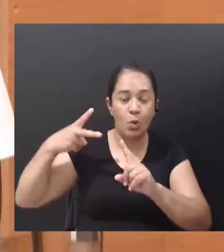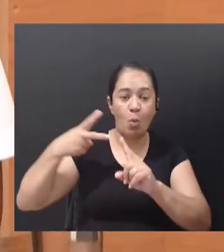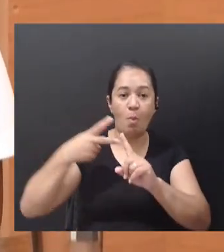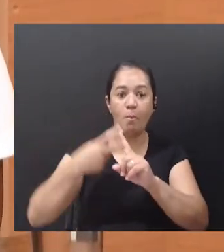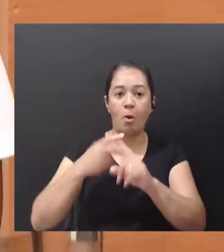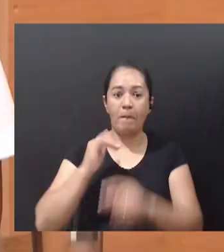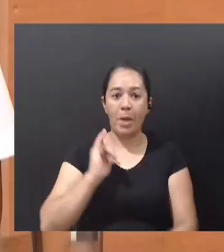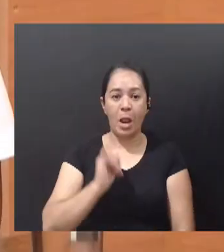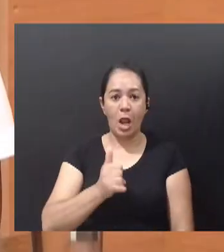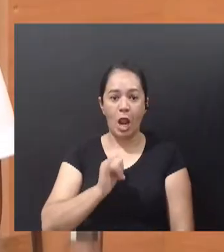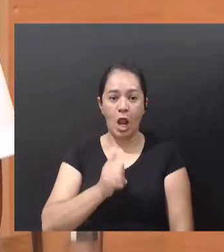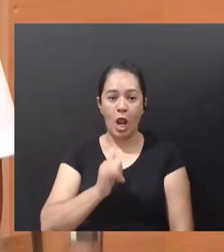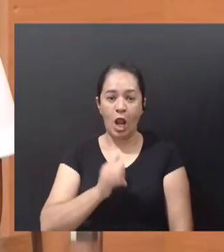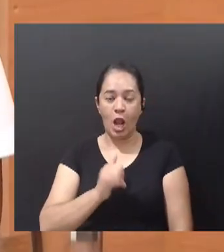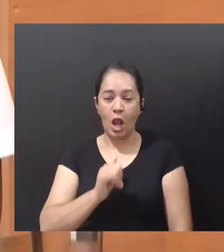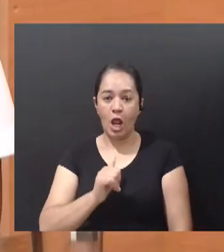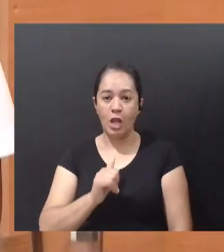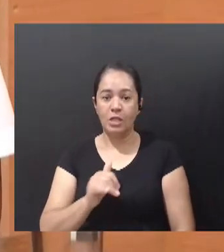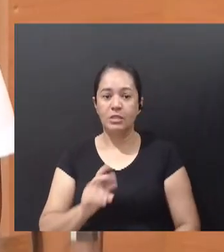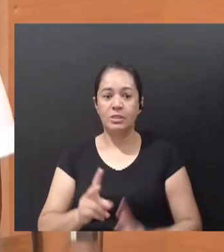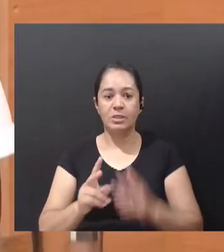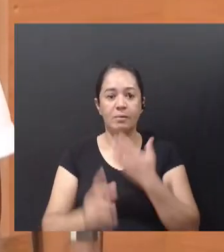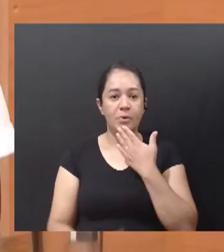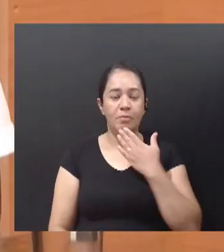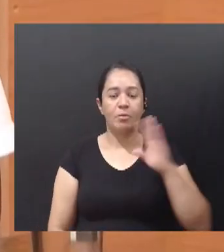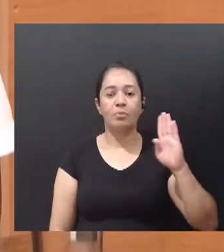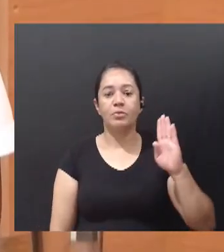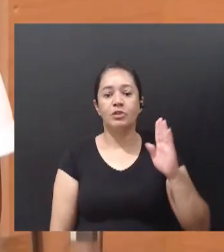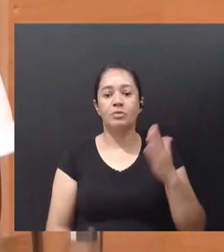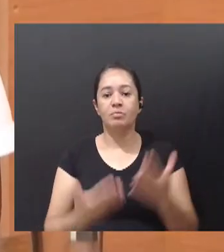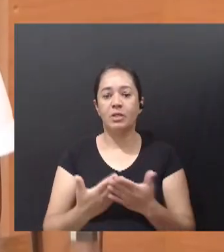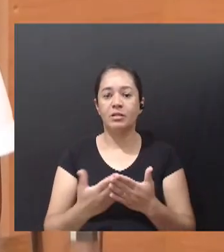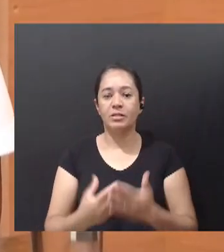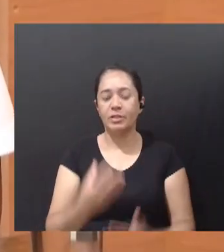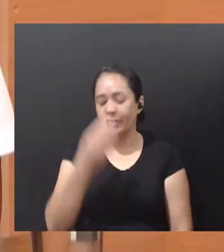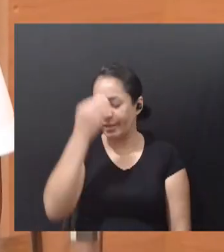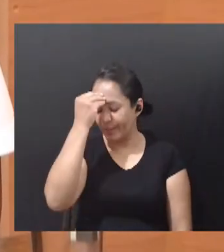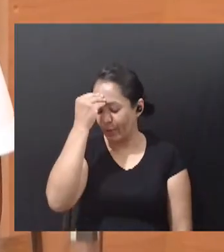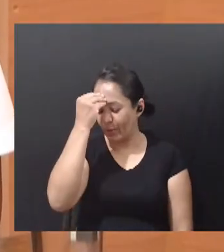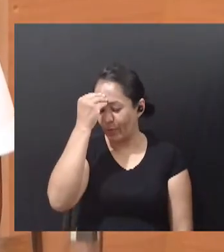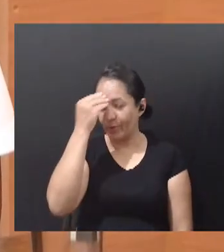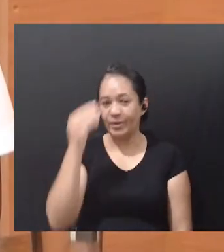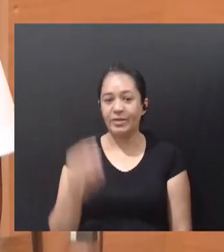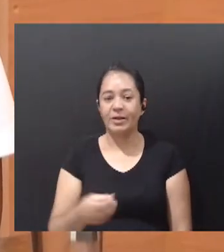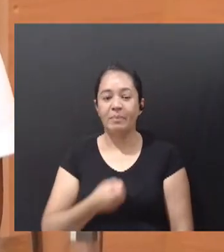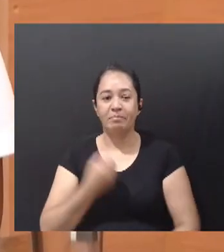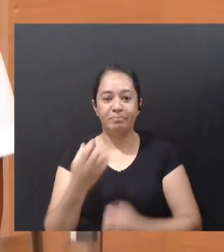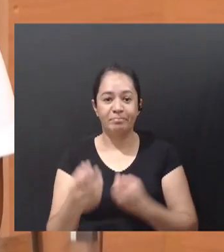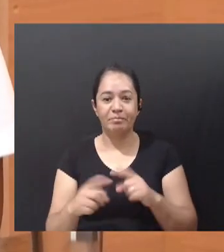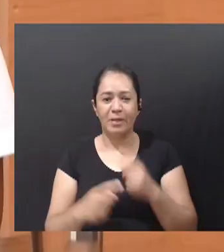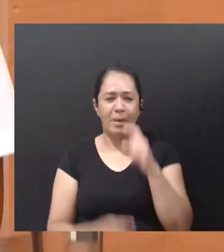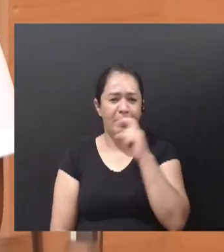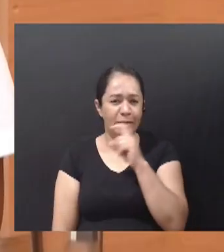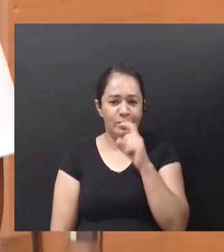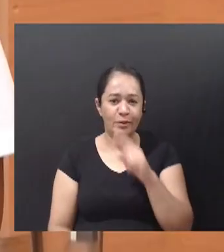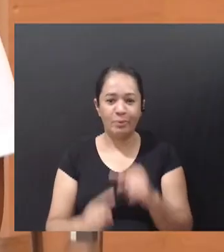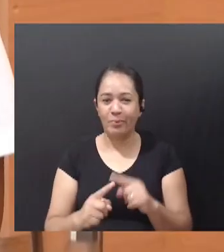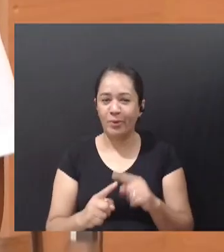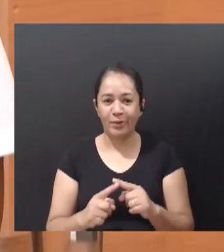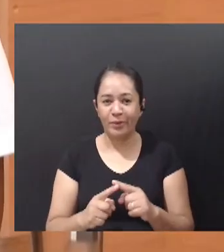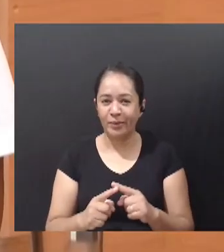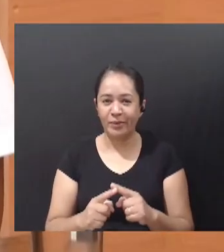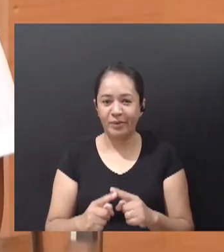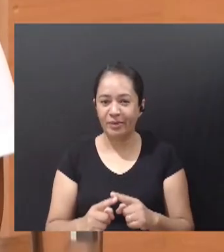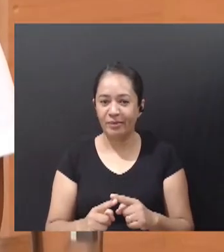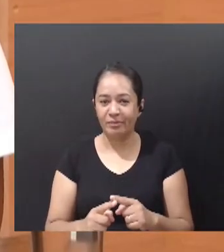tal. Sempre prometi para os estudantes que eu ia decorar a segunda parte para recitar, mas era mentira, porque eu sabia que